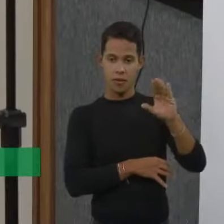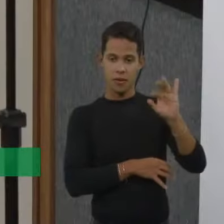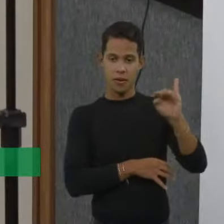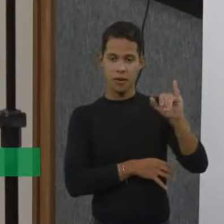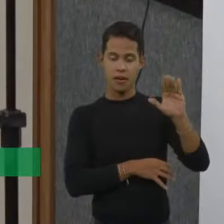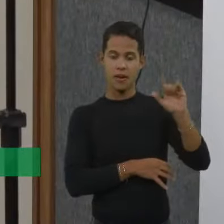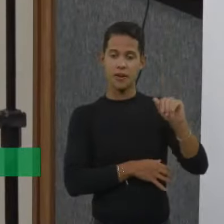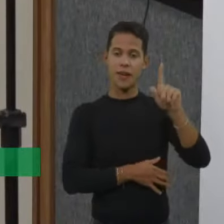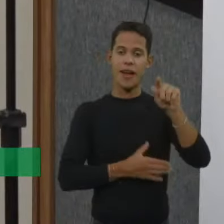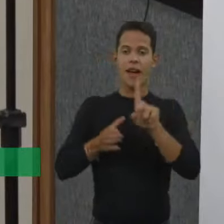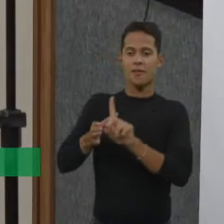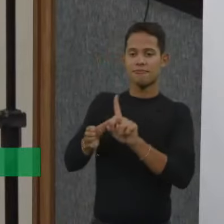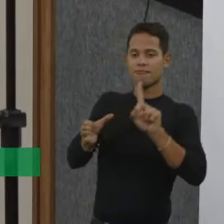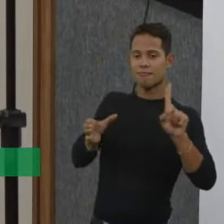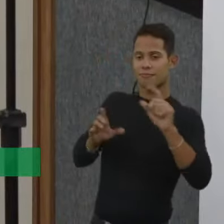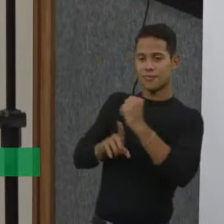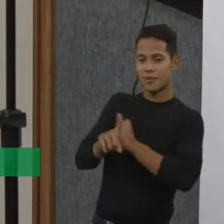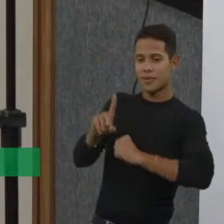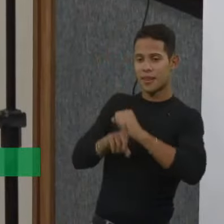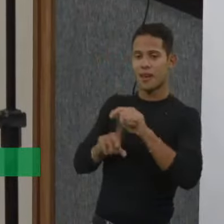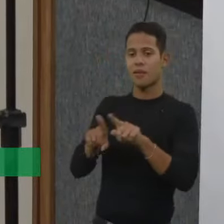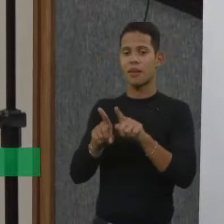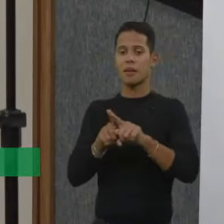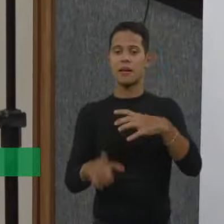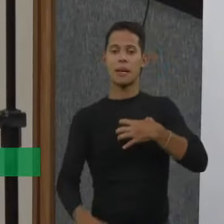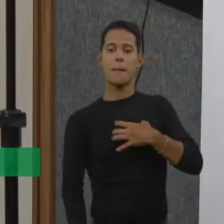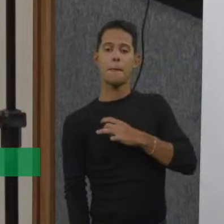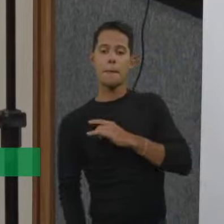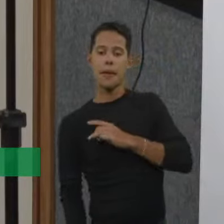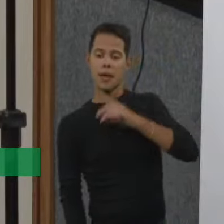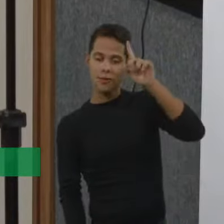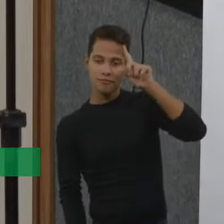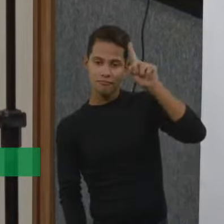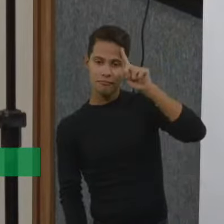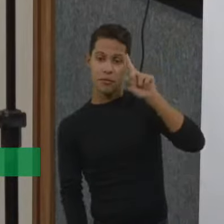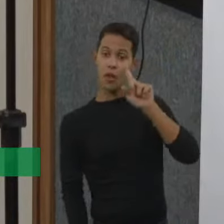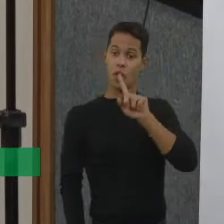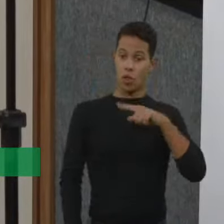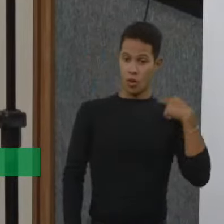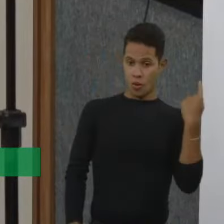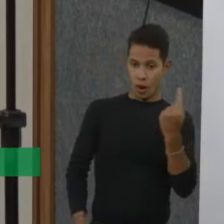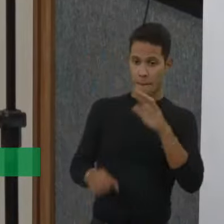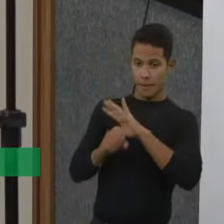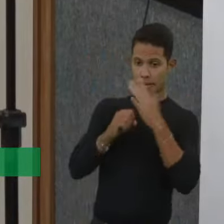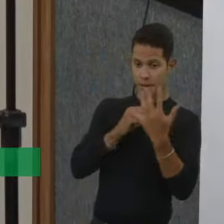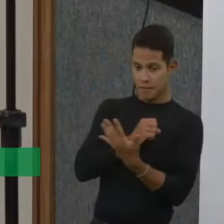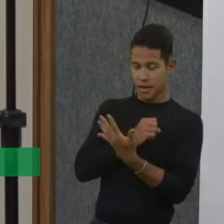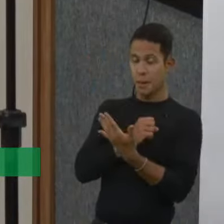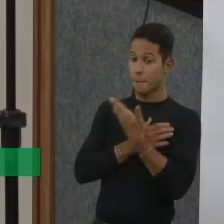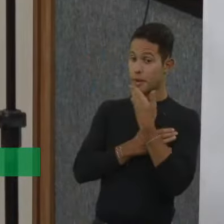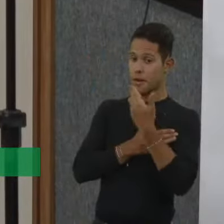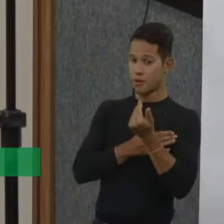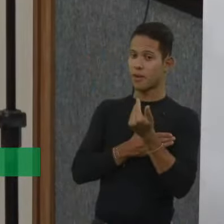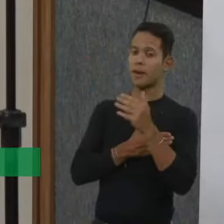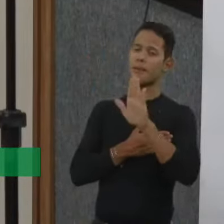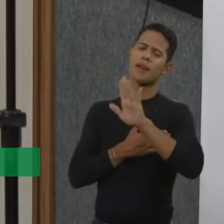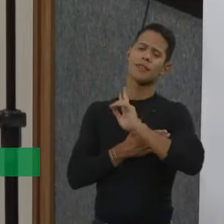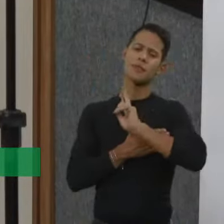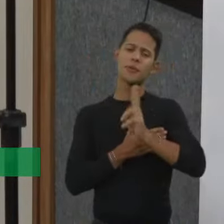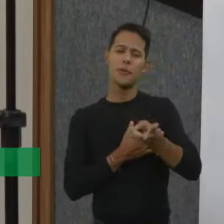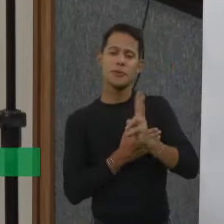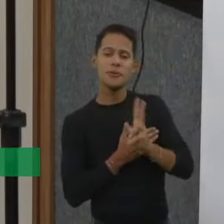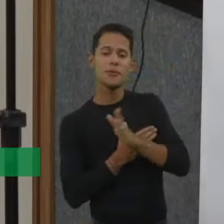gente passa por esses medos todos os dias. Para nós, a pandemia aliviou, mas a gente continua indo num